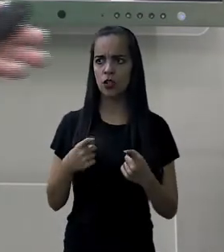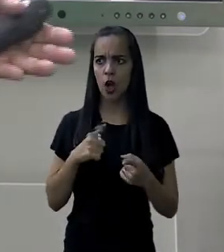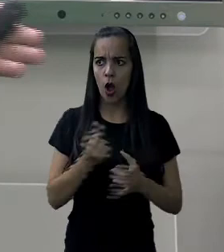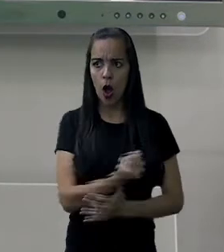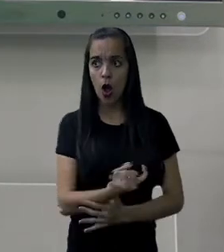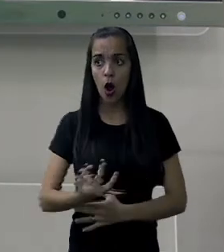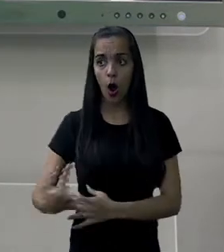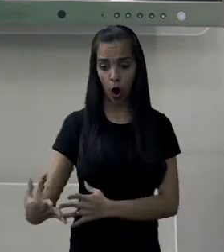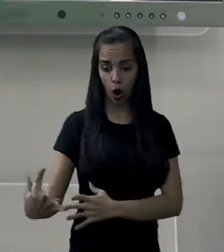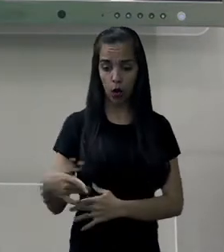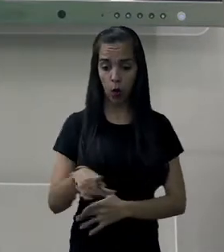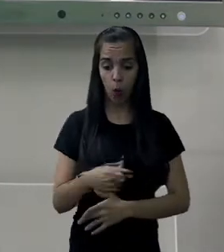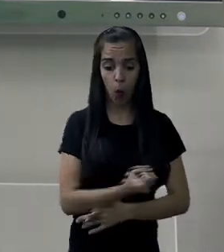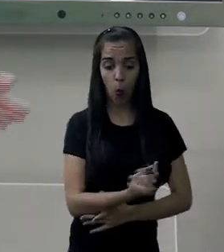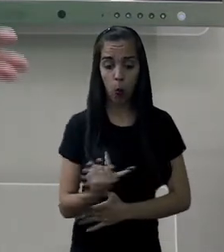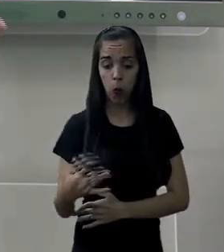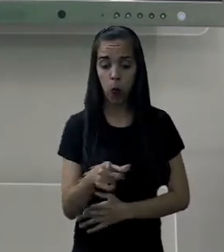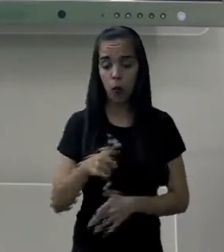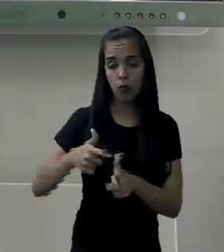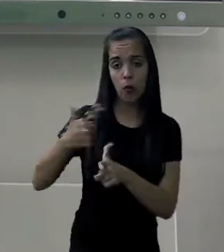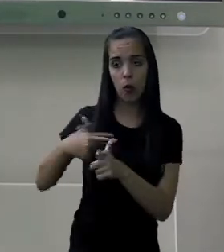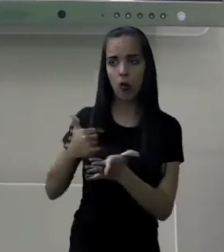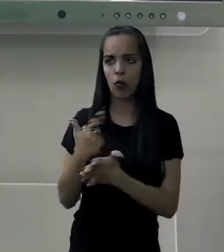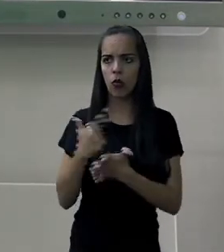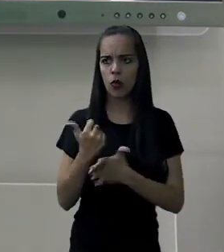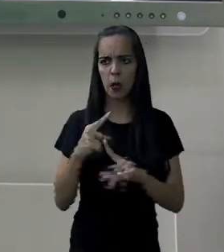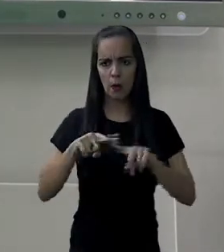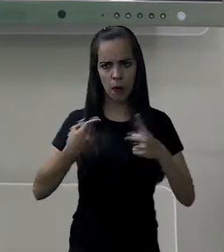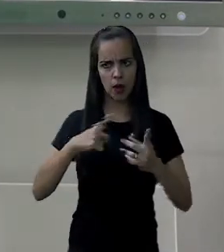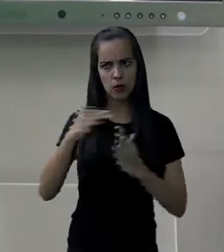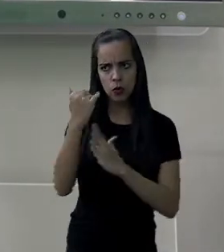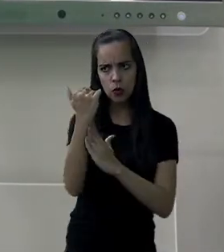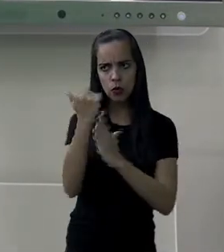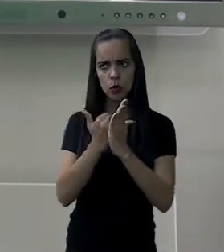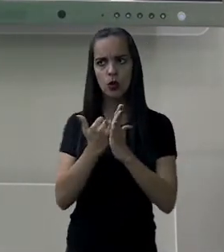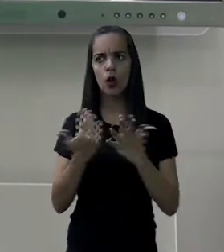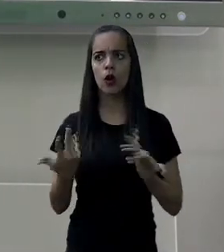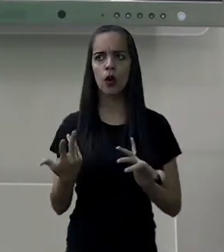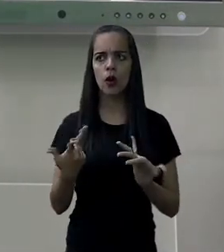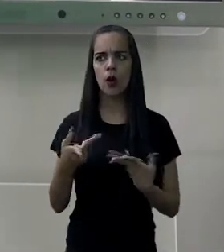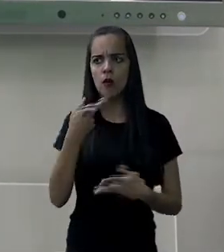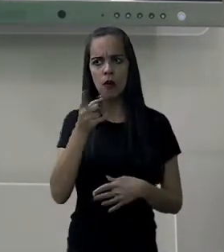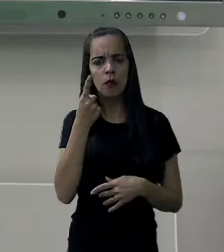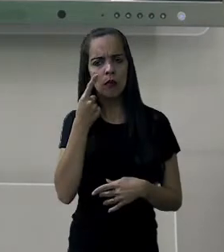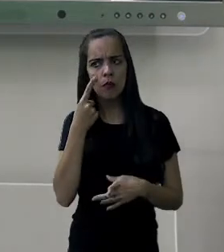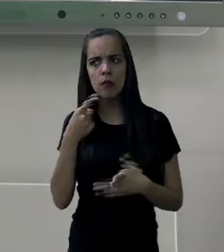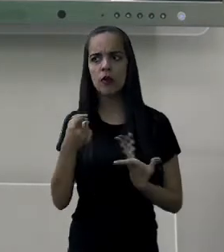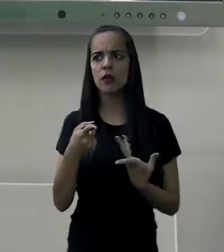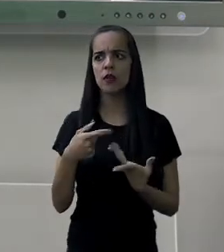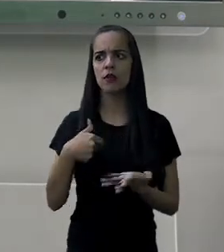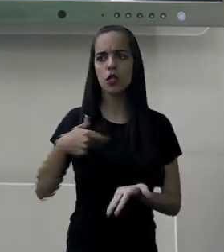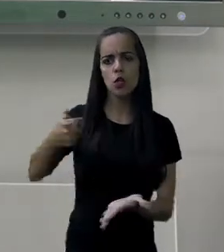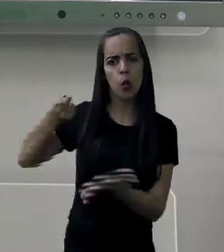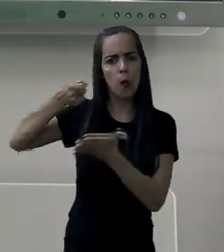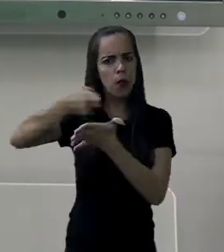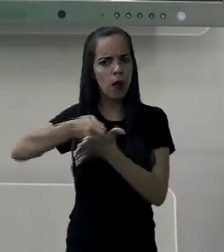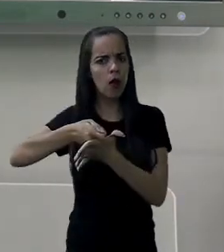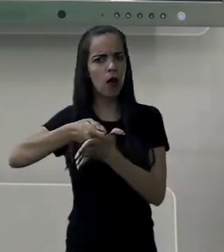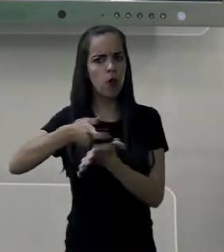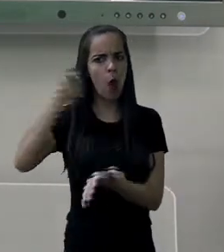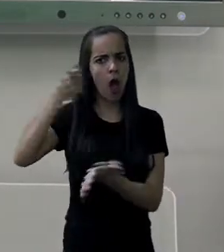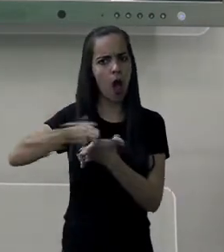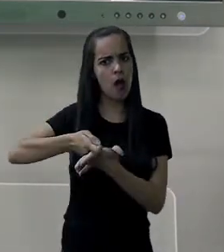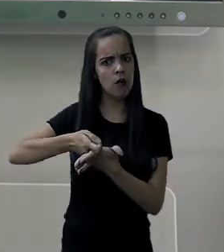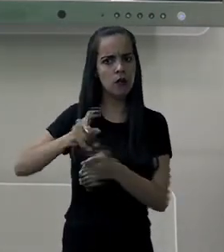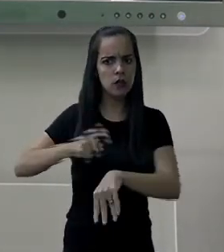quantidade de sapato que eu estou comprando. Você tem que dar um desconto maior aí, tem que dar uma ajuda maior. Estou pagando à vista,